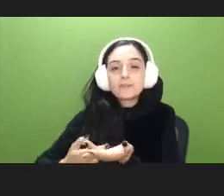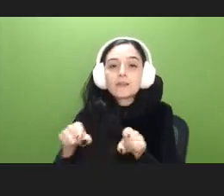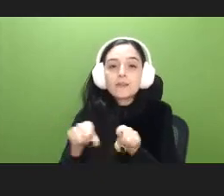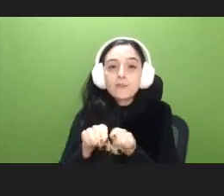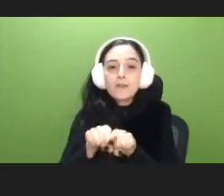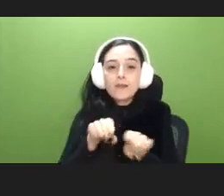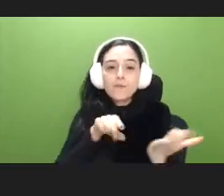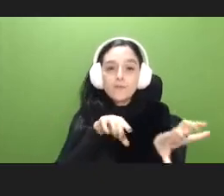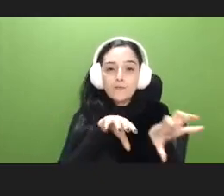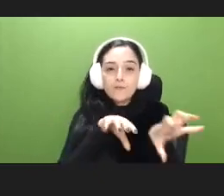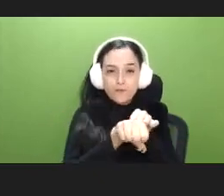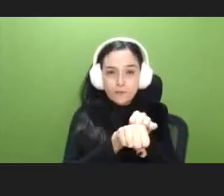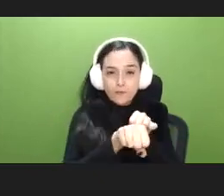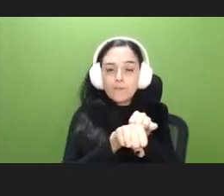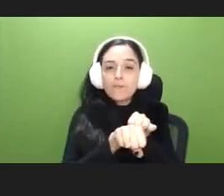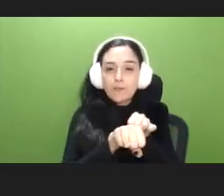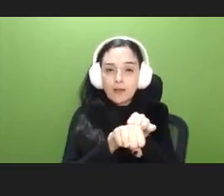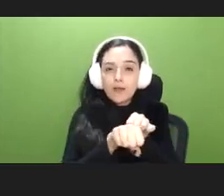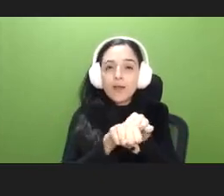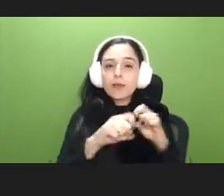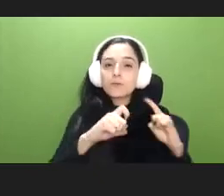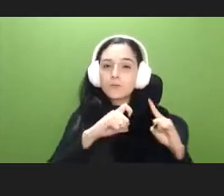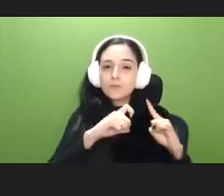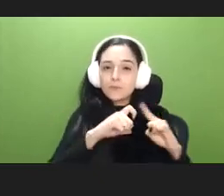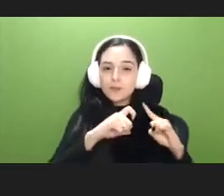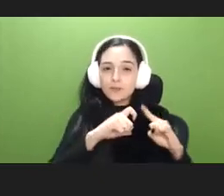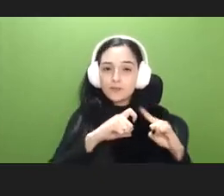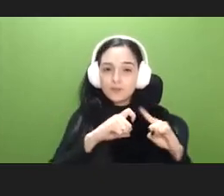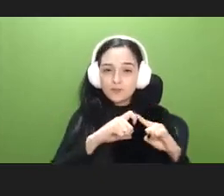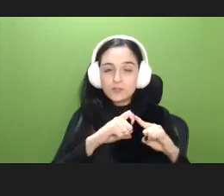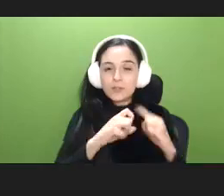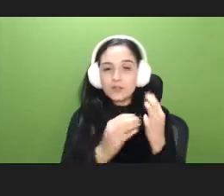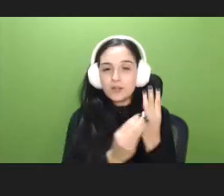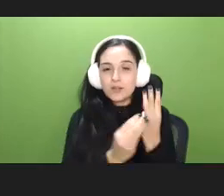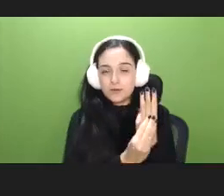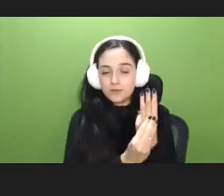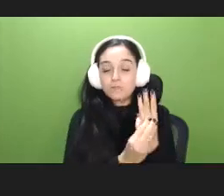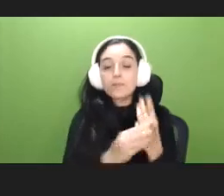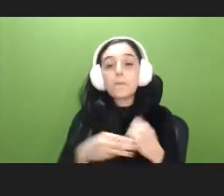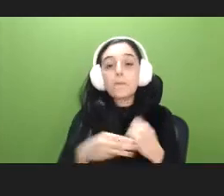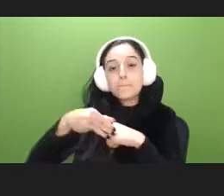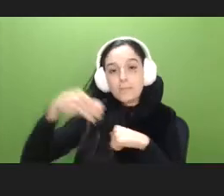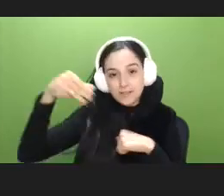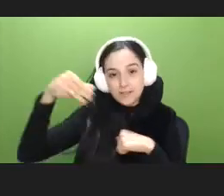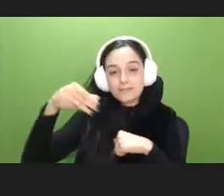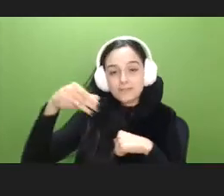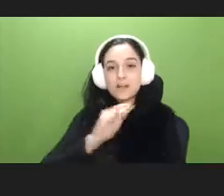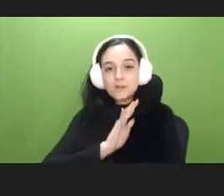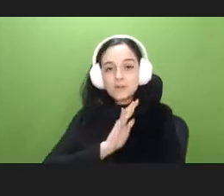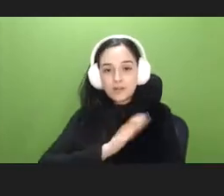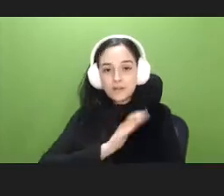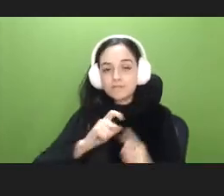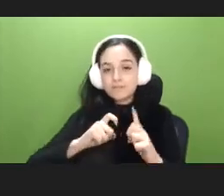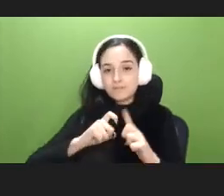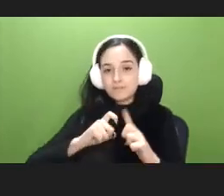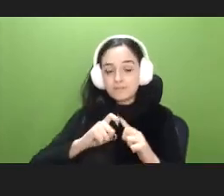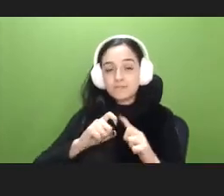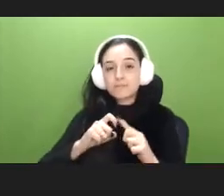Federal Fluminense em 1994, mestrado em Medicina Cardiologia pela Universidade Federal do Rio de Janeiro